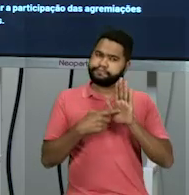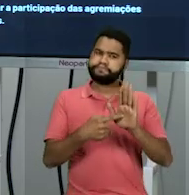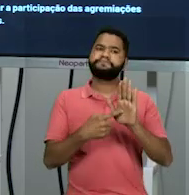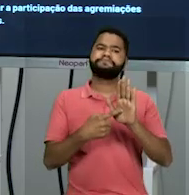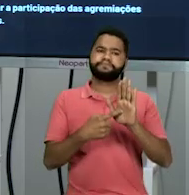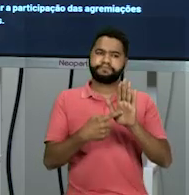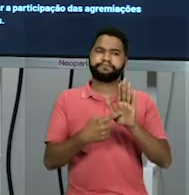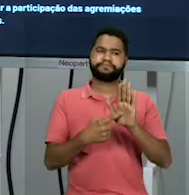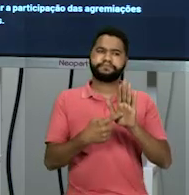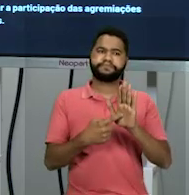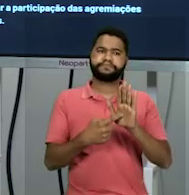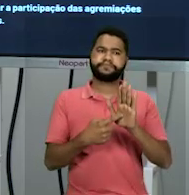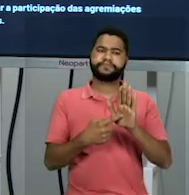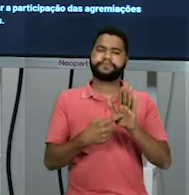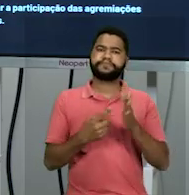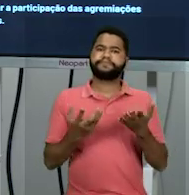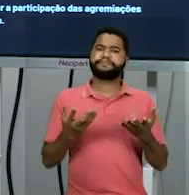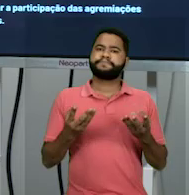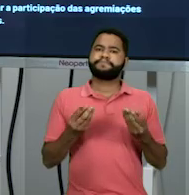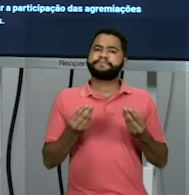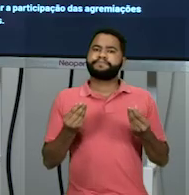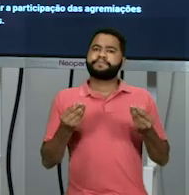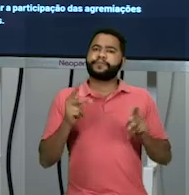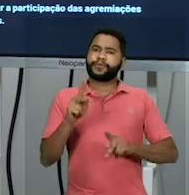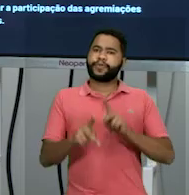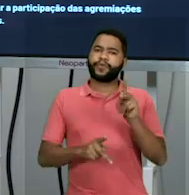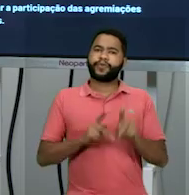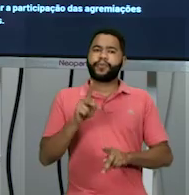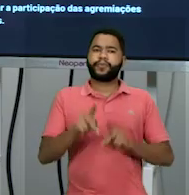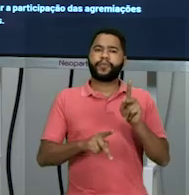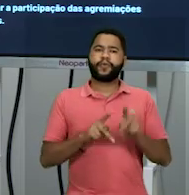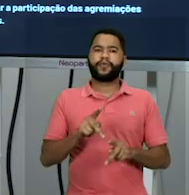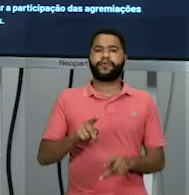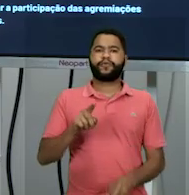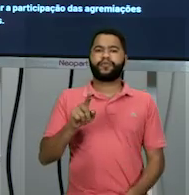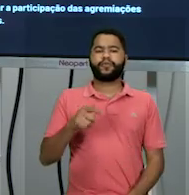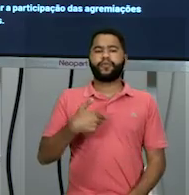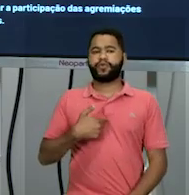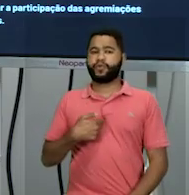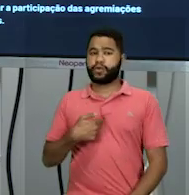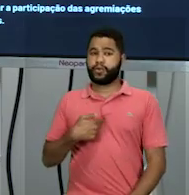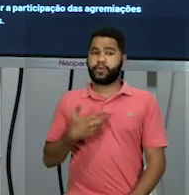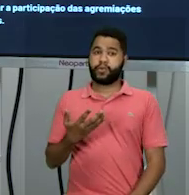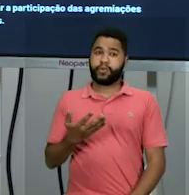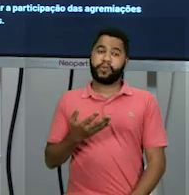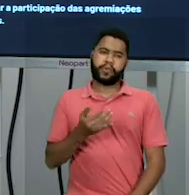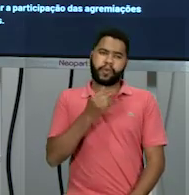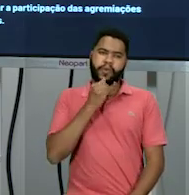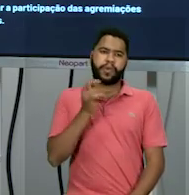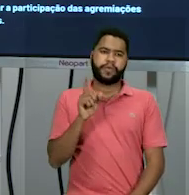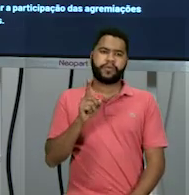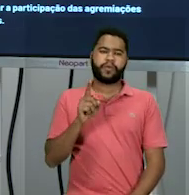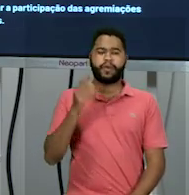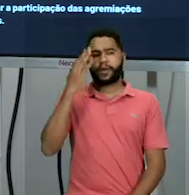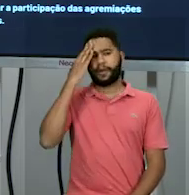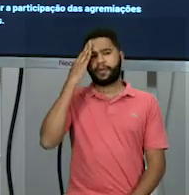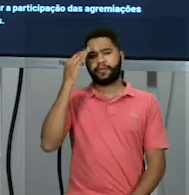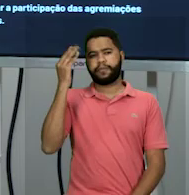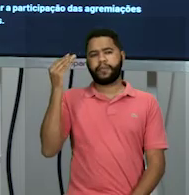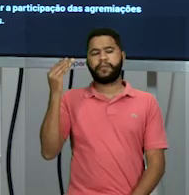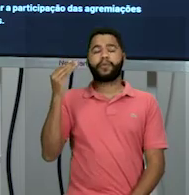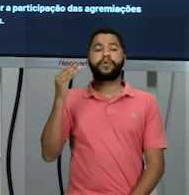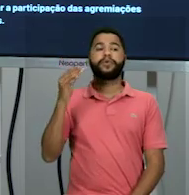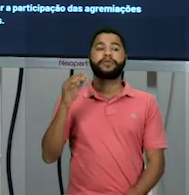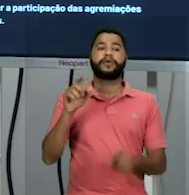demonstrava, né, essa simpatia do povo por Getúlio. Né? Não é à toa que tem, né, a famosa frase aí que